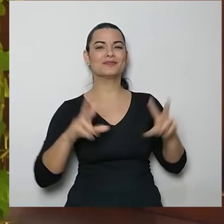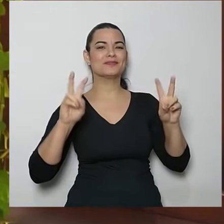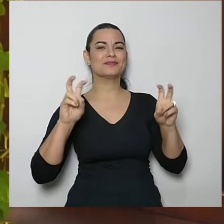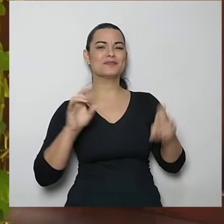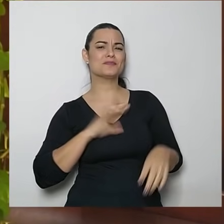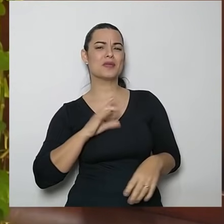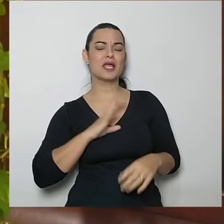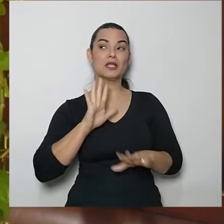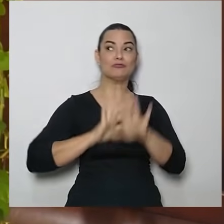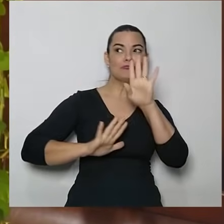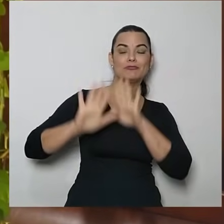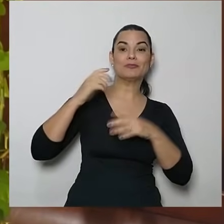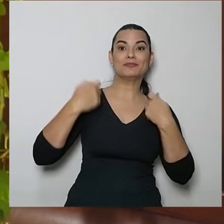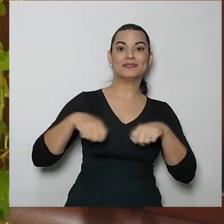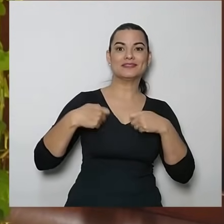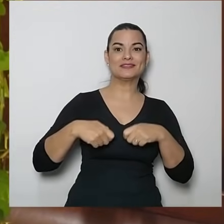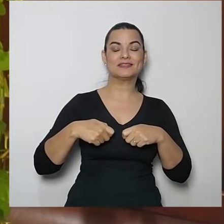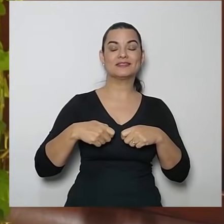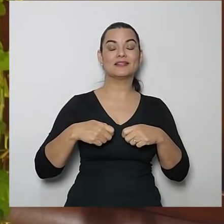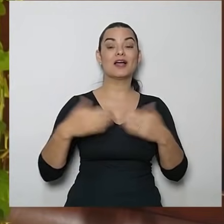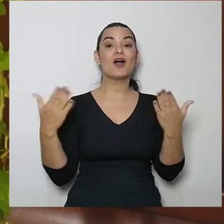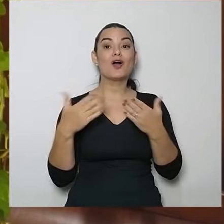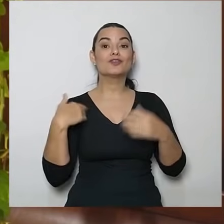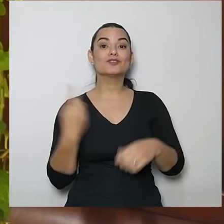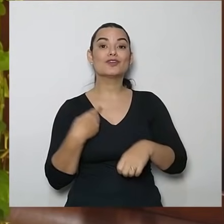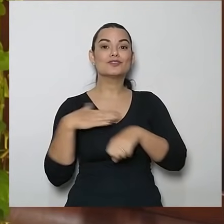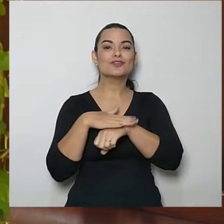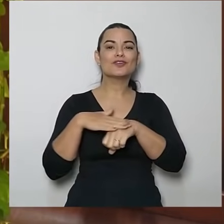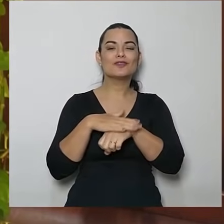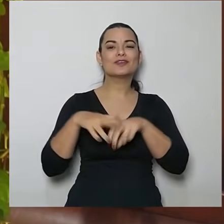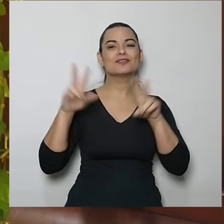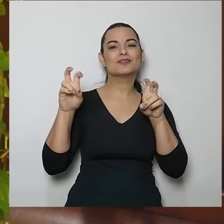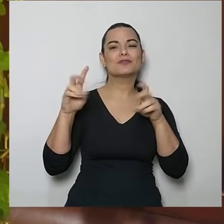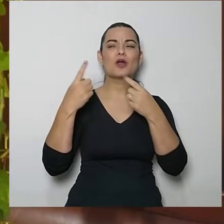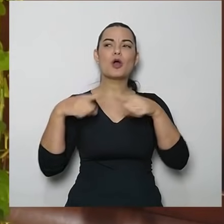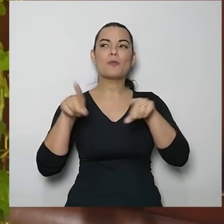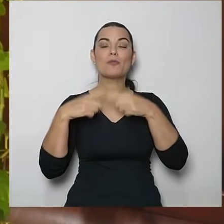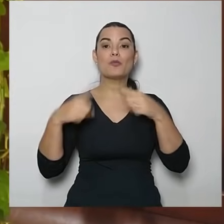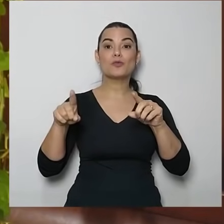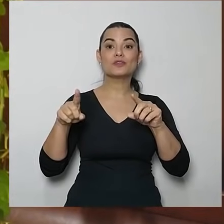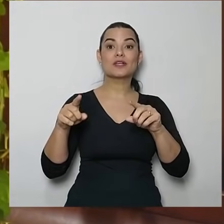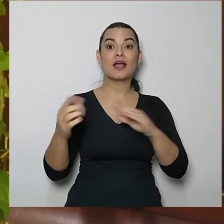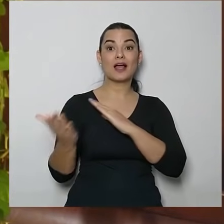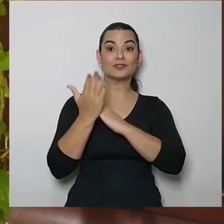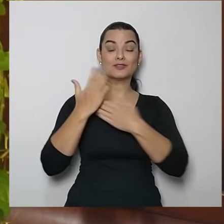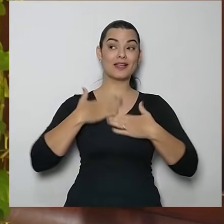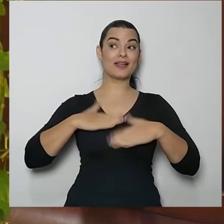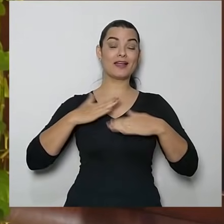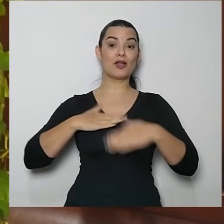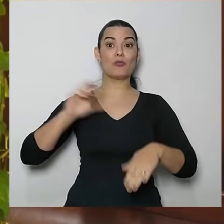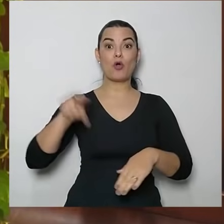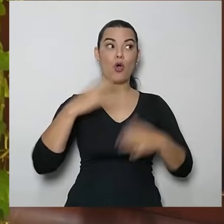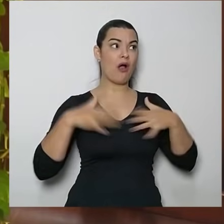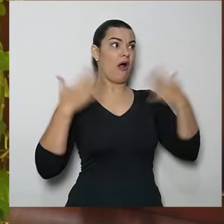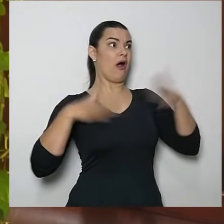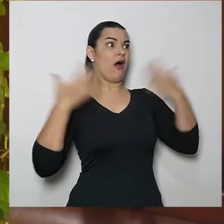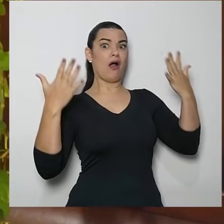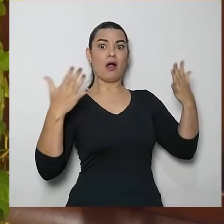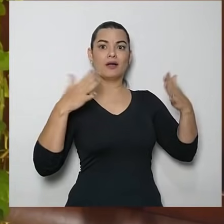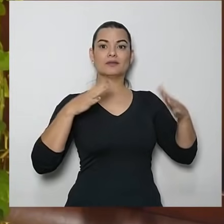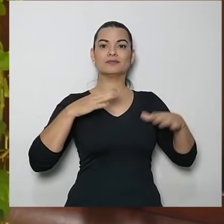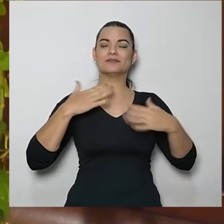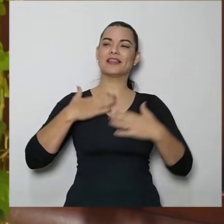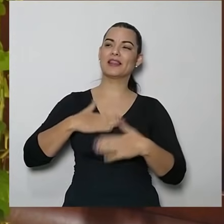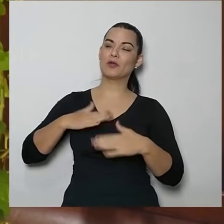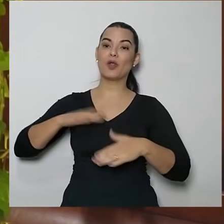vai conversar sobre como a música pode nos acalmar ou nos deixar mais assustados. Como a música pode ser tranquila ou pode ser